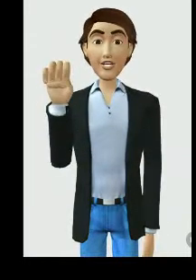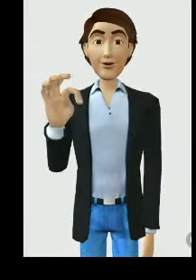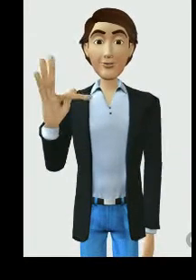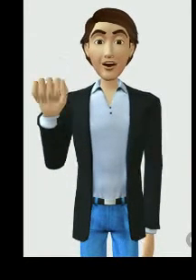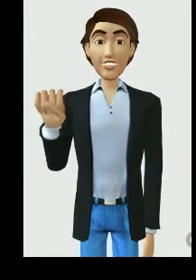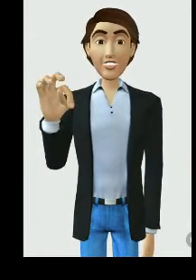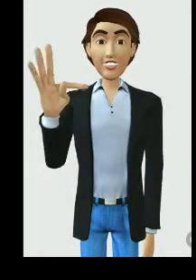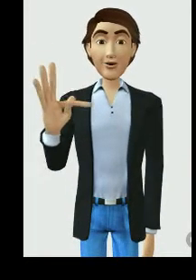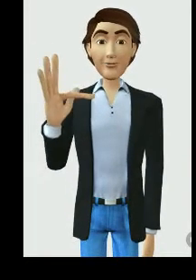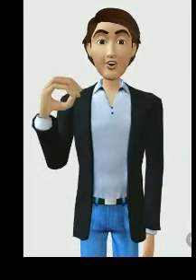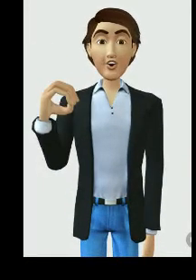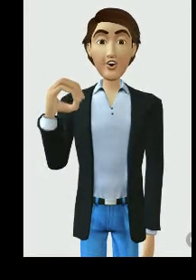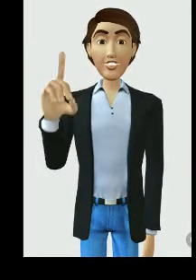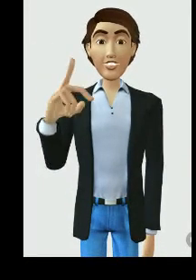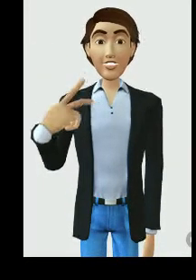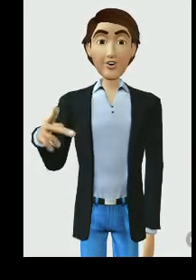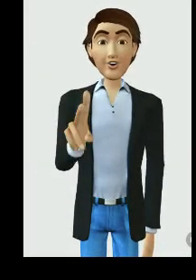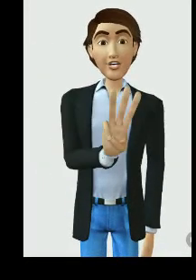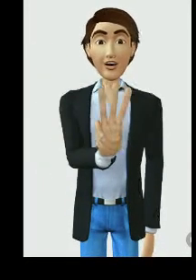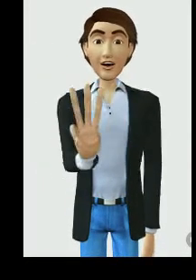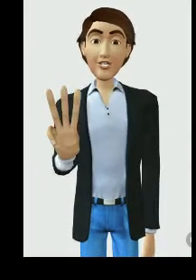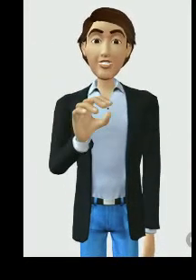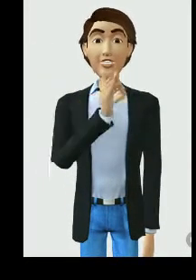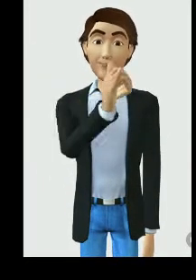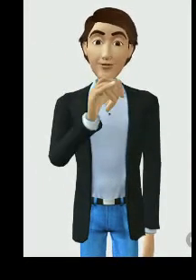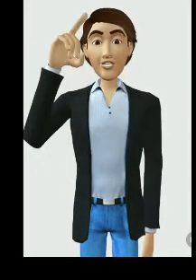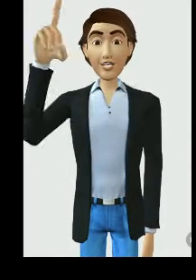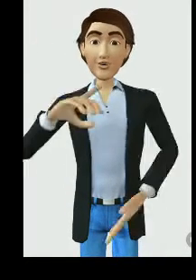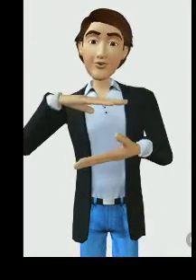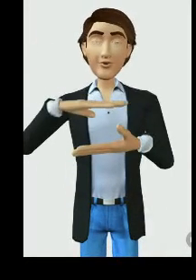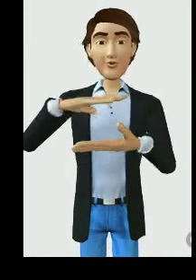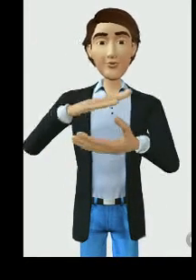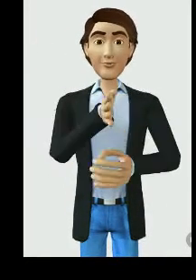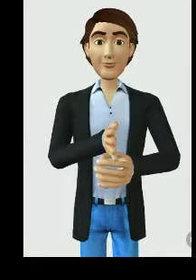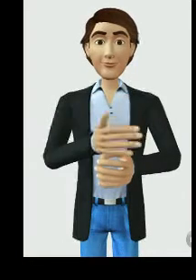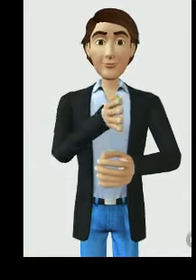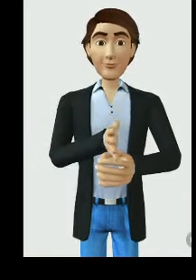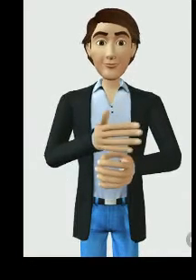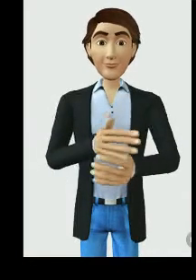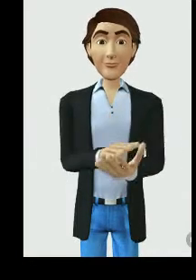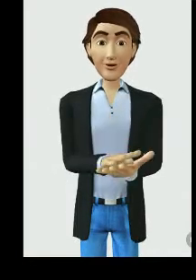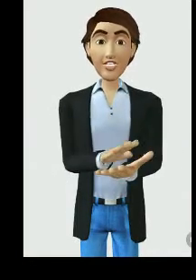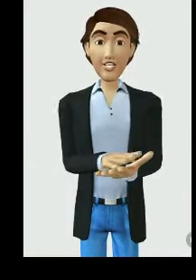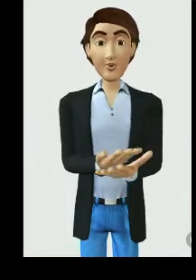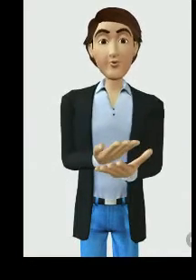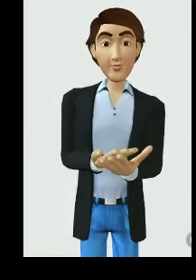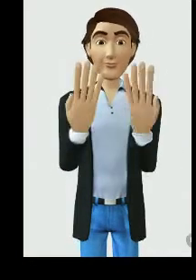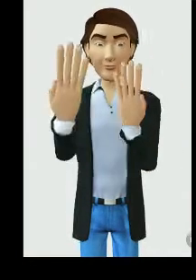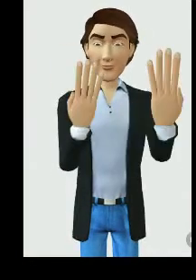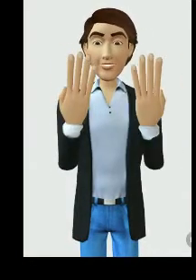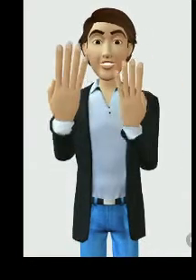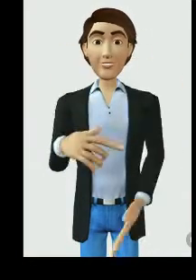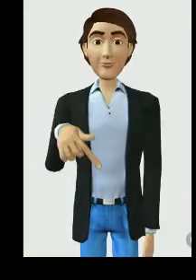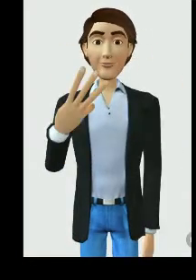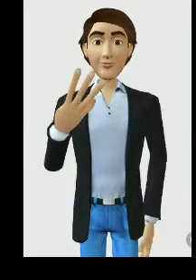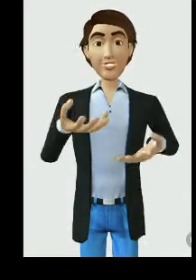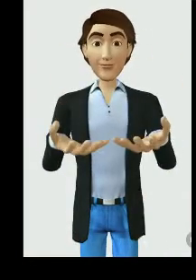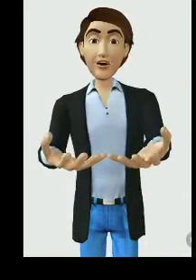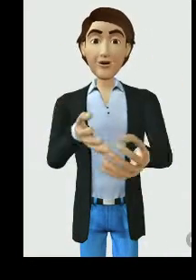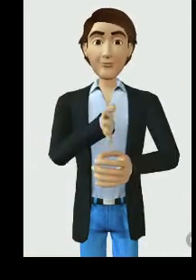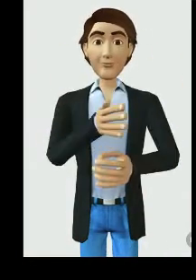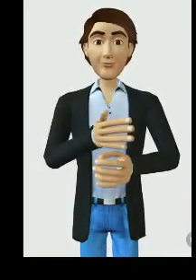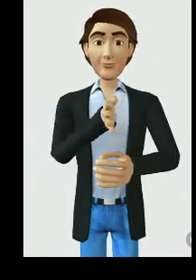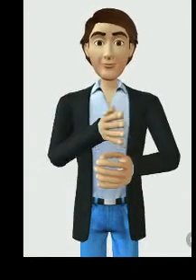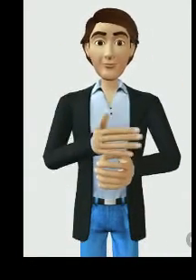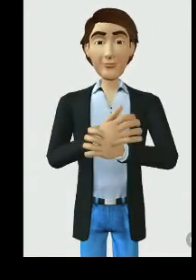Segundo a rede de fast food, em seu site informa que a porção pequena de batatas fritas, o equivalente a 73 gramas de